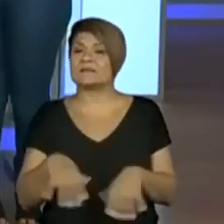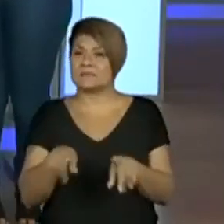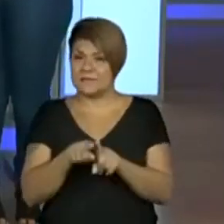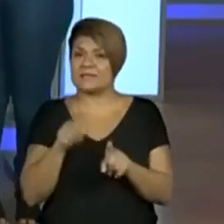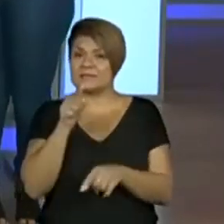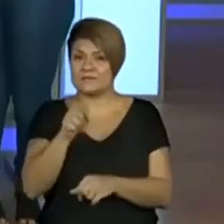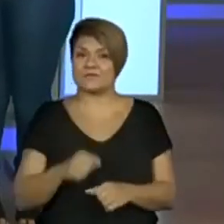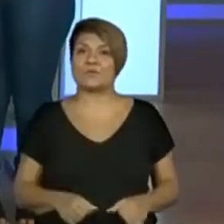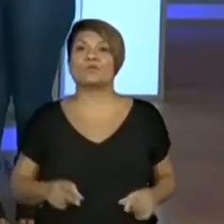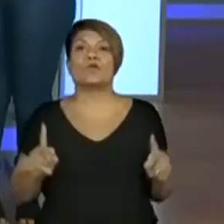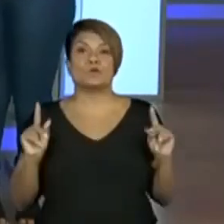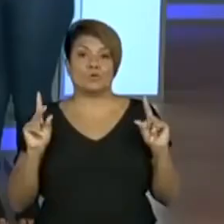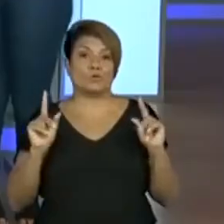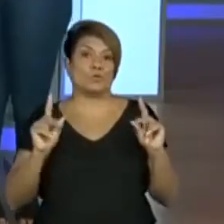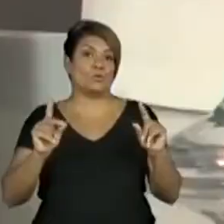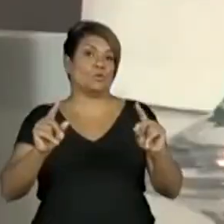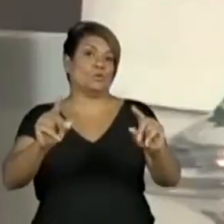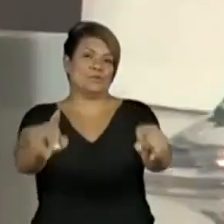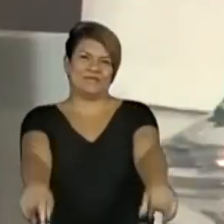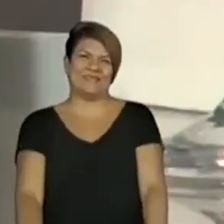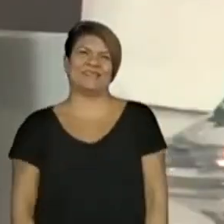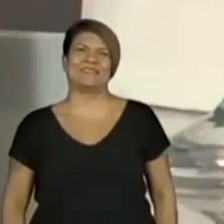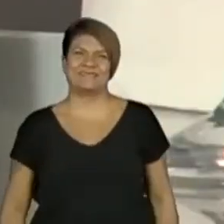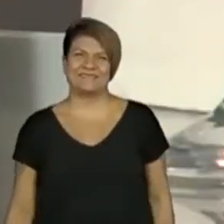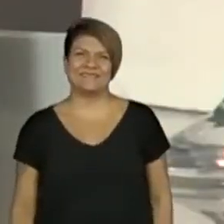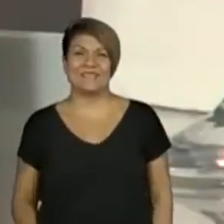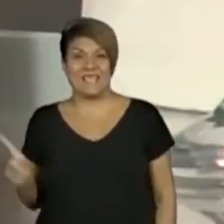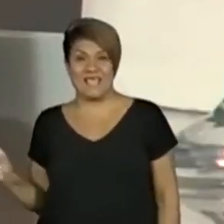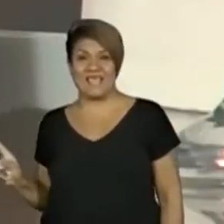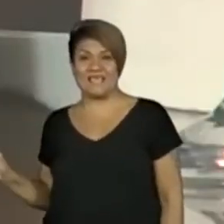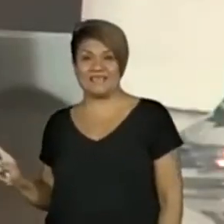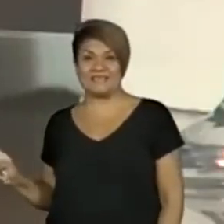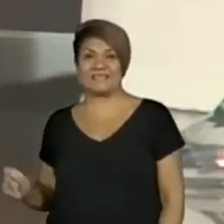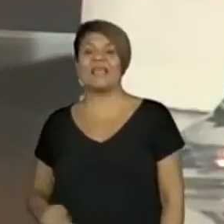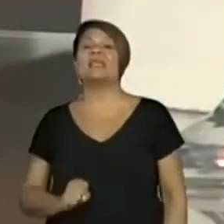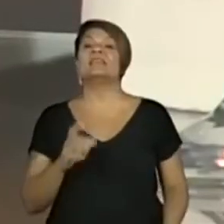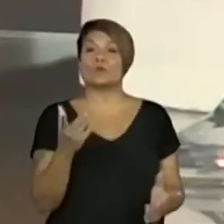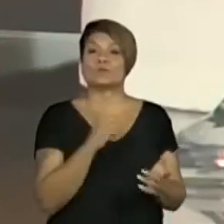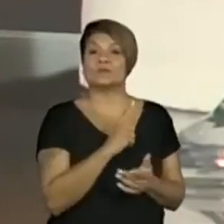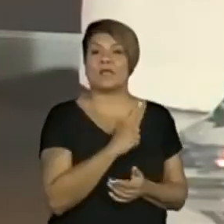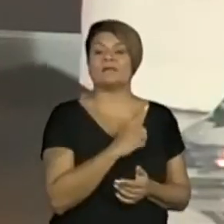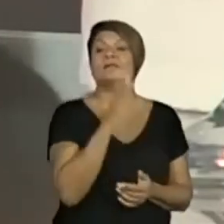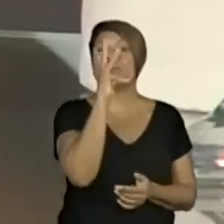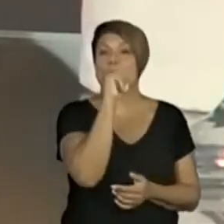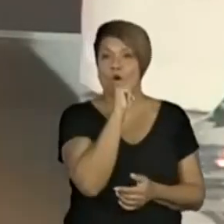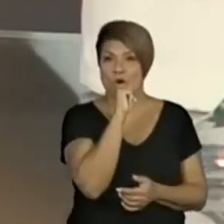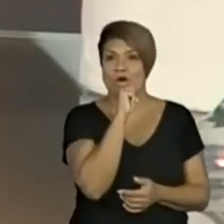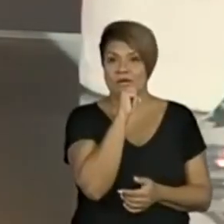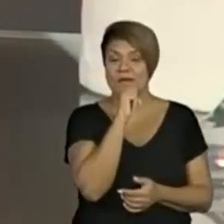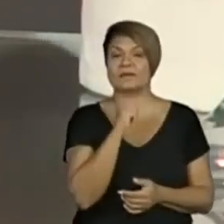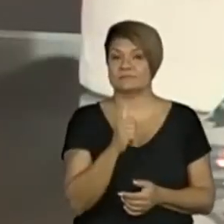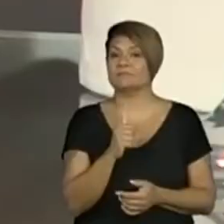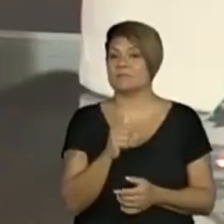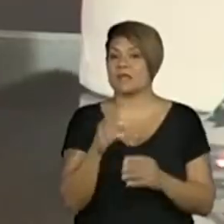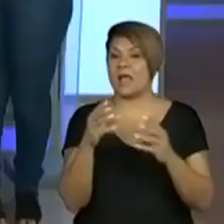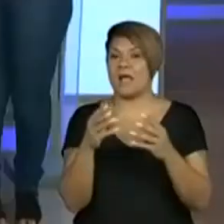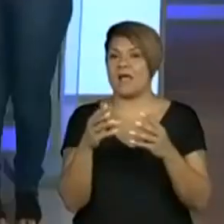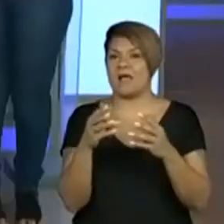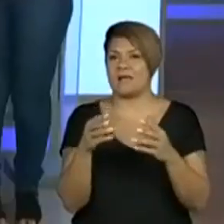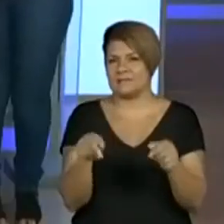falando dura até quebrar não é um material que demora muito para se decompor na natureza